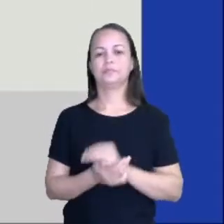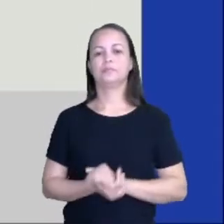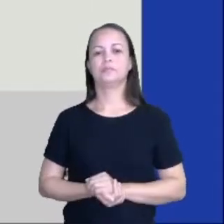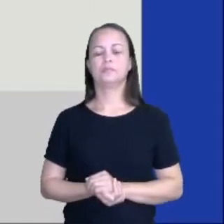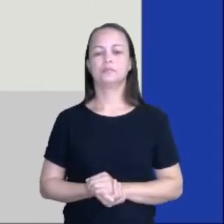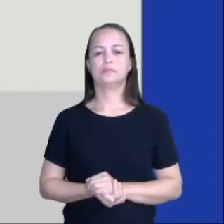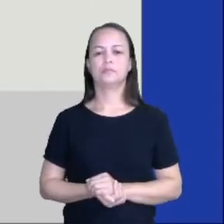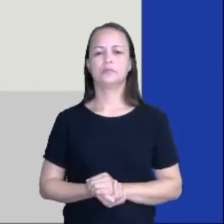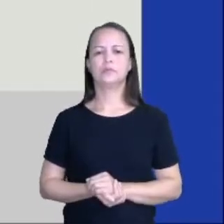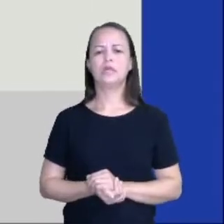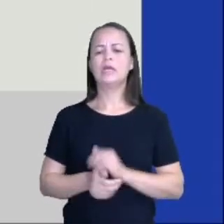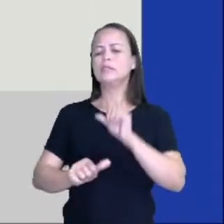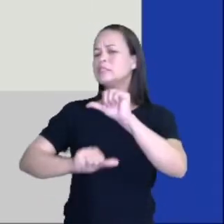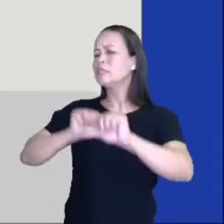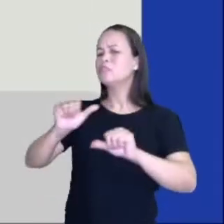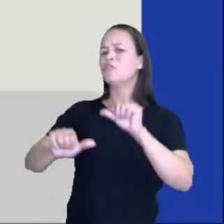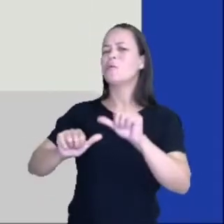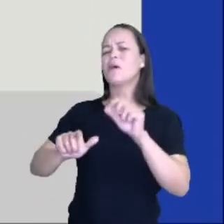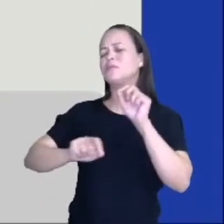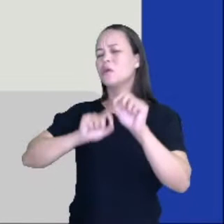Agora, e o que é transformação?